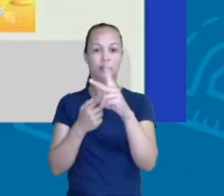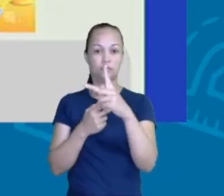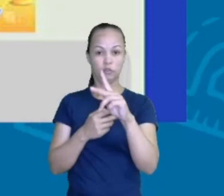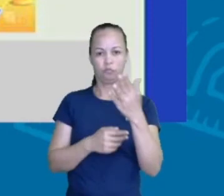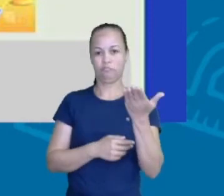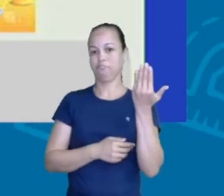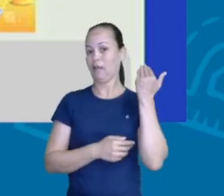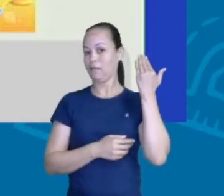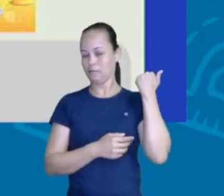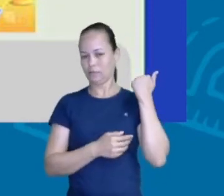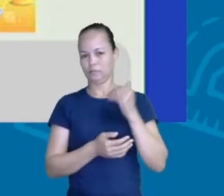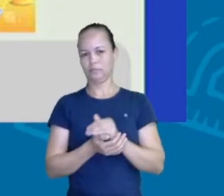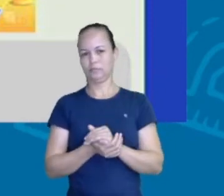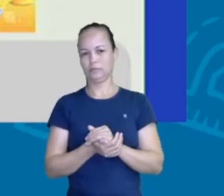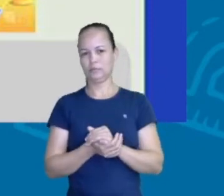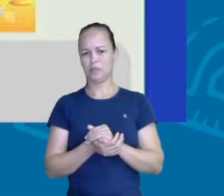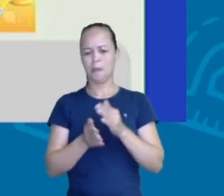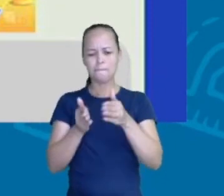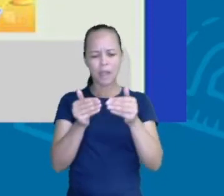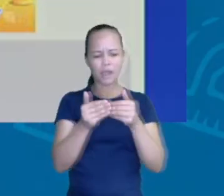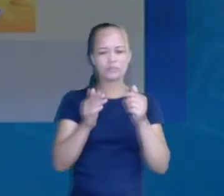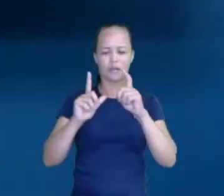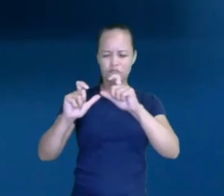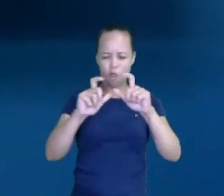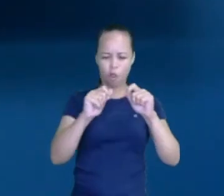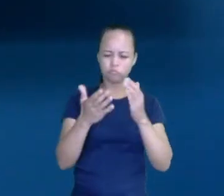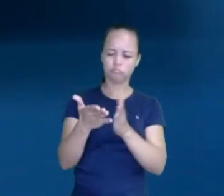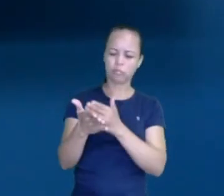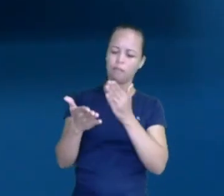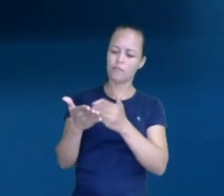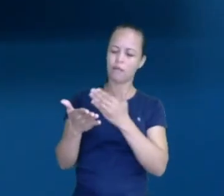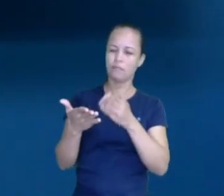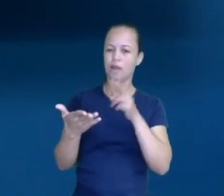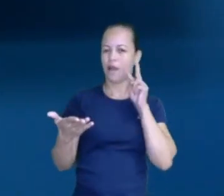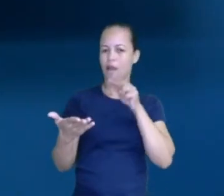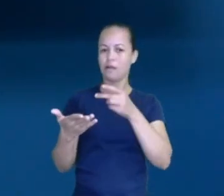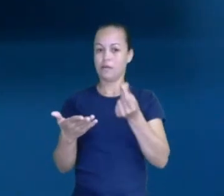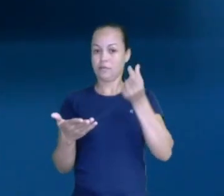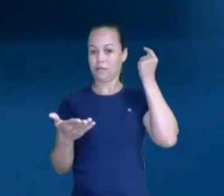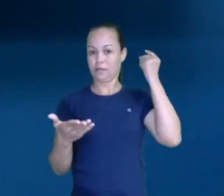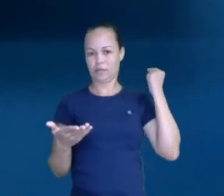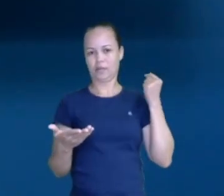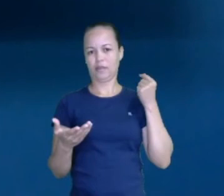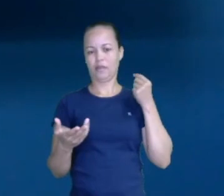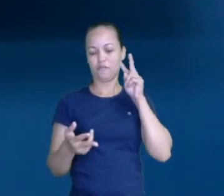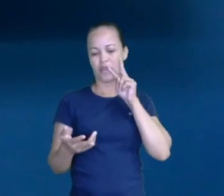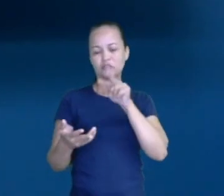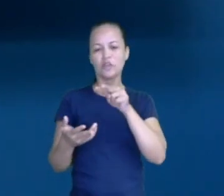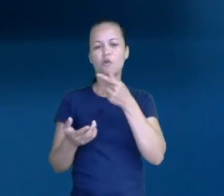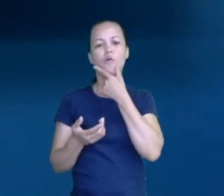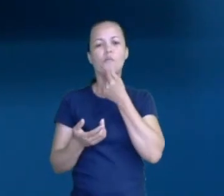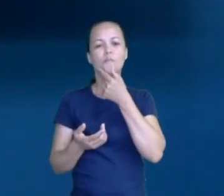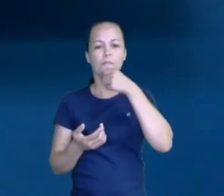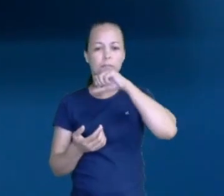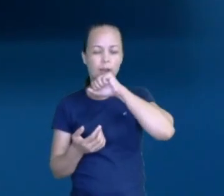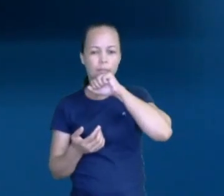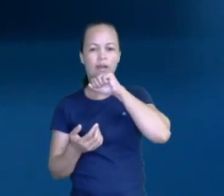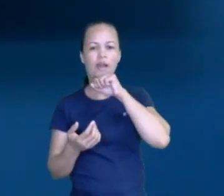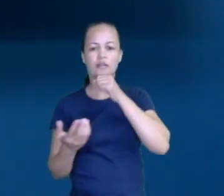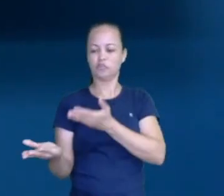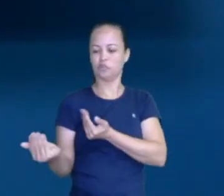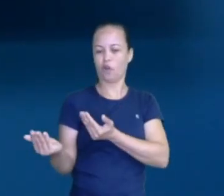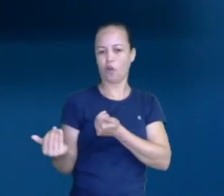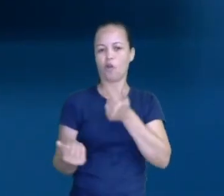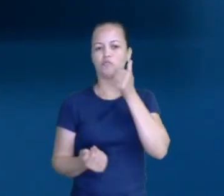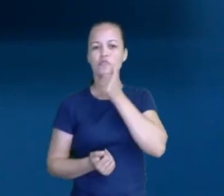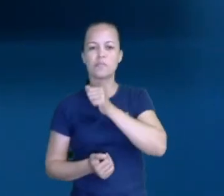Peça para o seu responsável mostrar as fotos antigas. Veja, por exemplo, como era o seu papai jovem, a sua mamãe mais